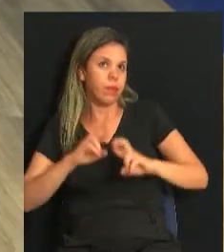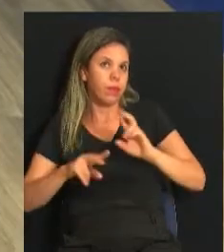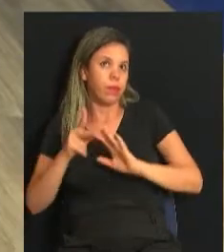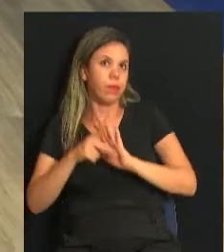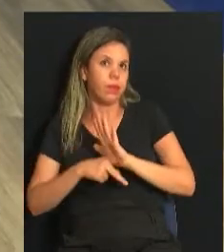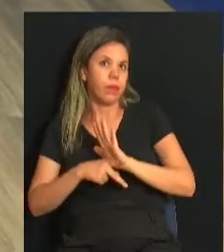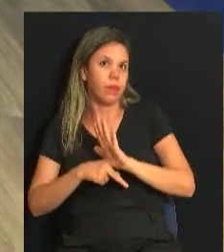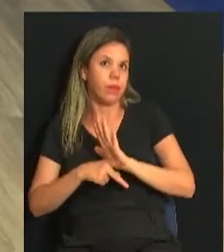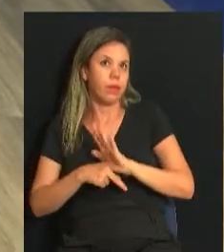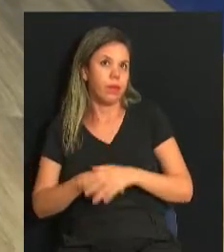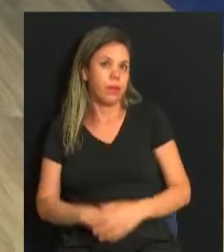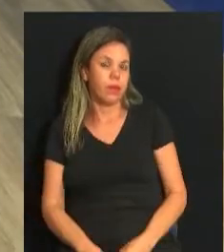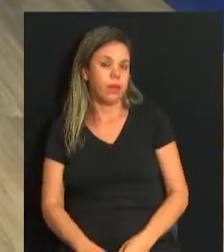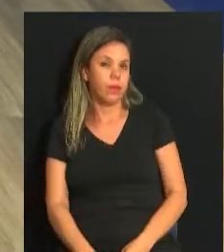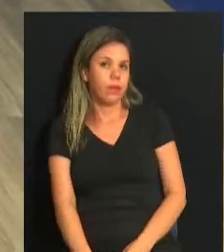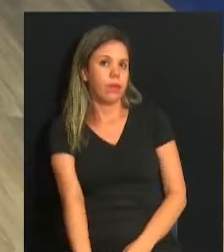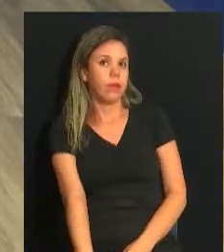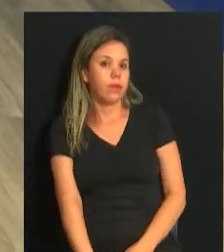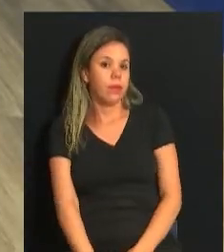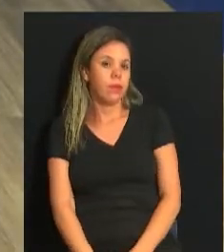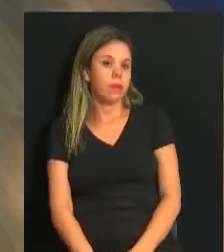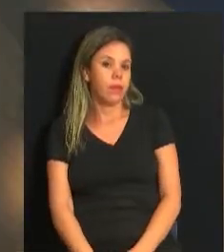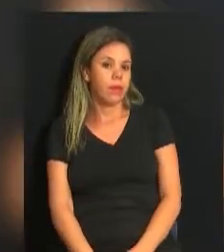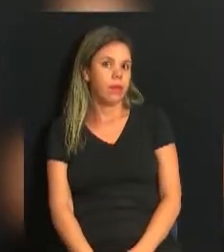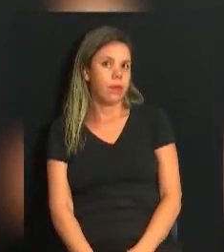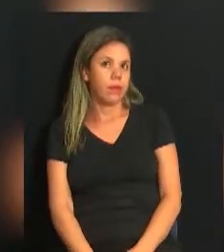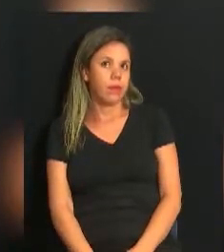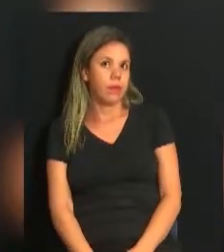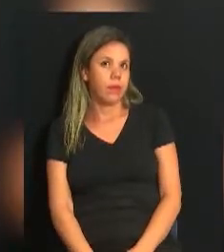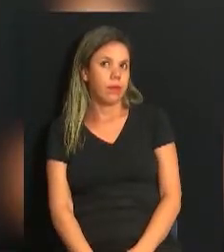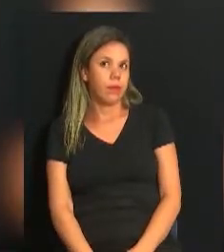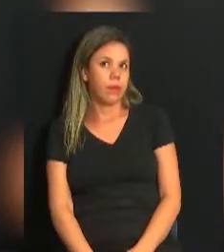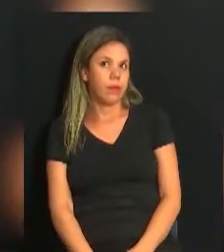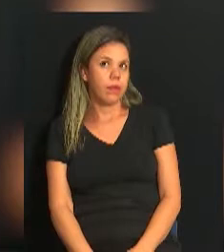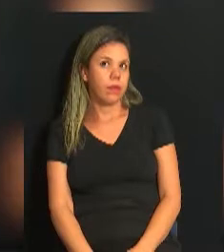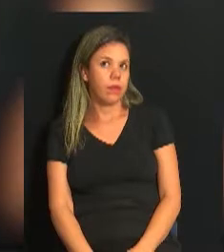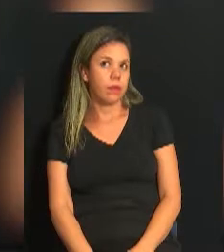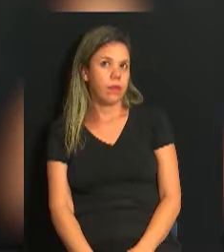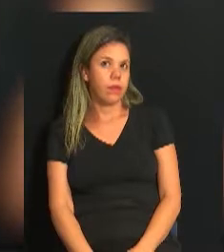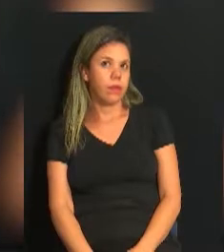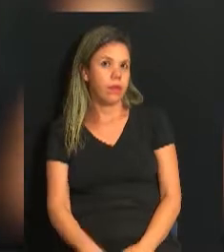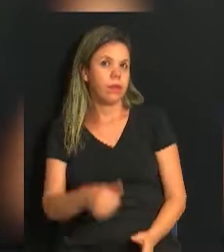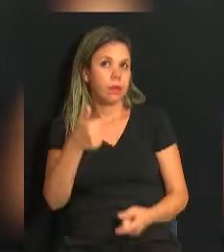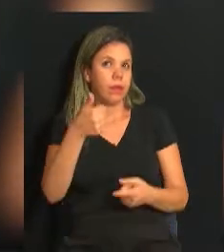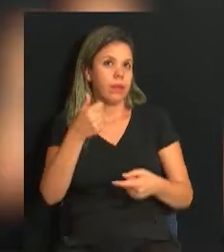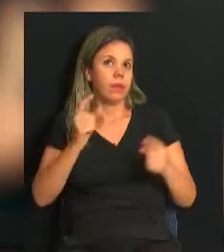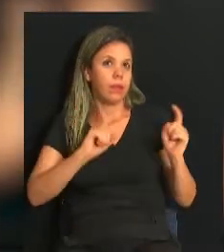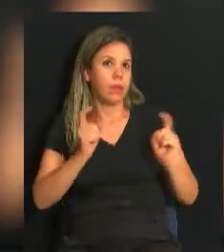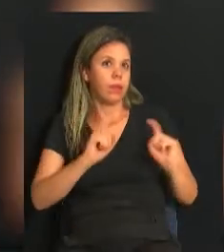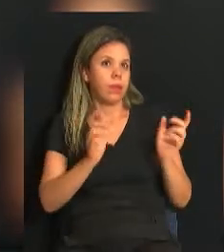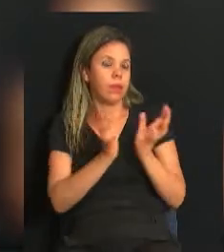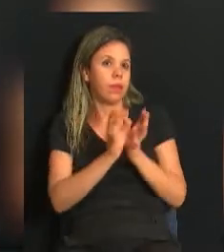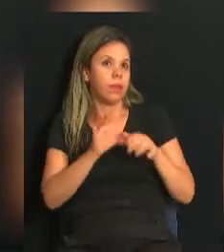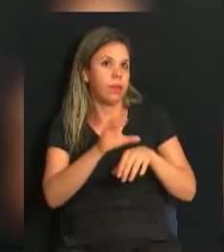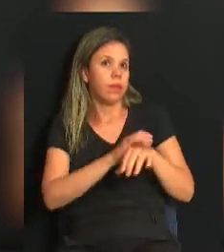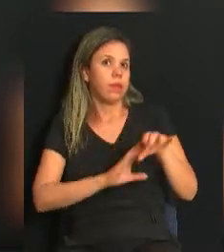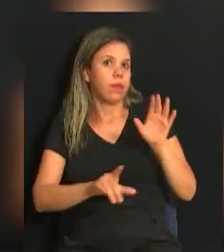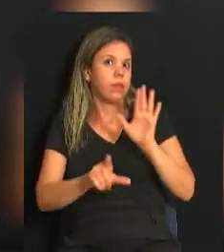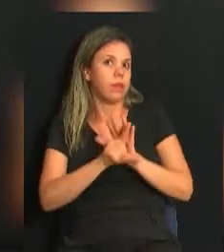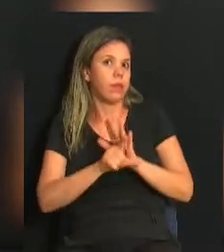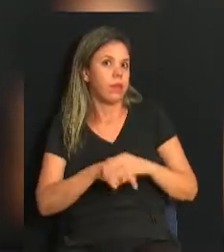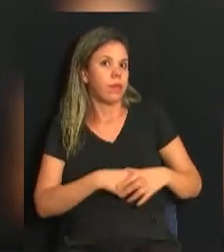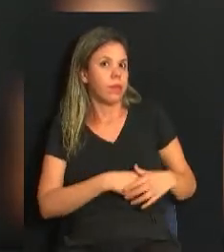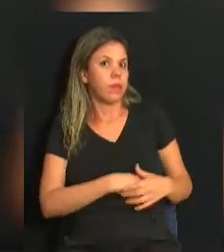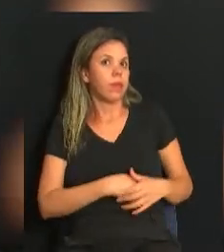os projetos que estavam na pauta E aí é a primeira reunião da comissão de constituição e